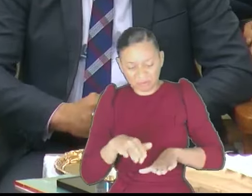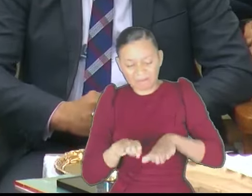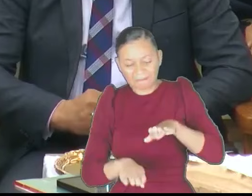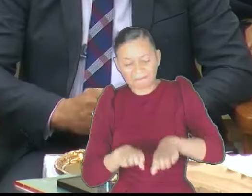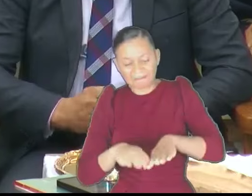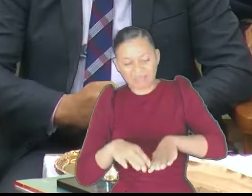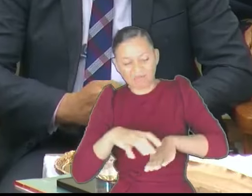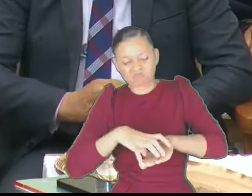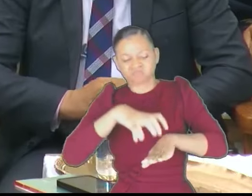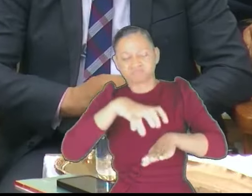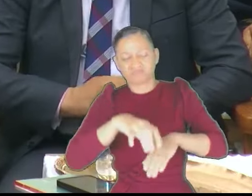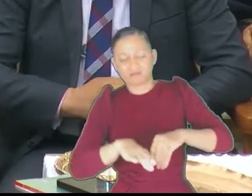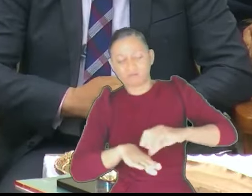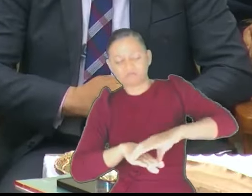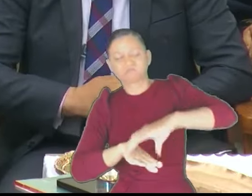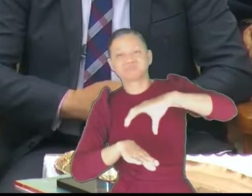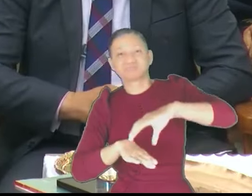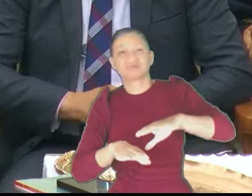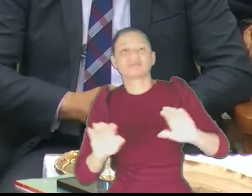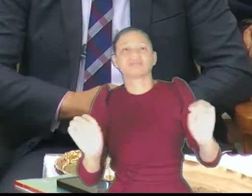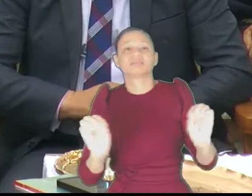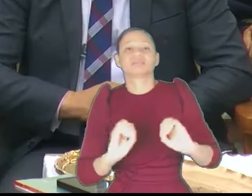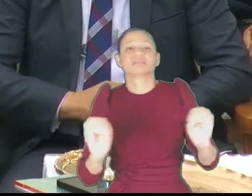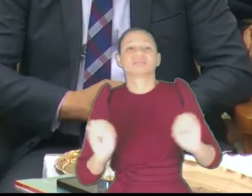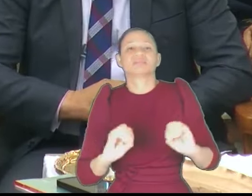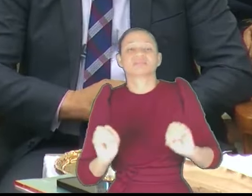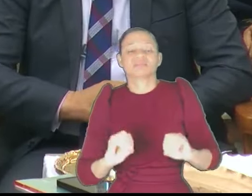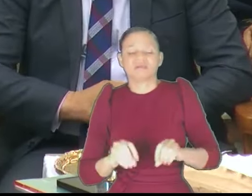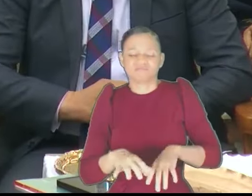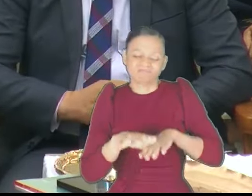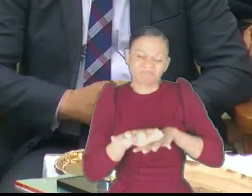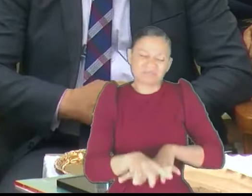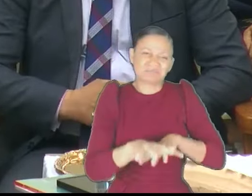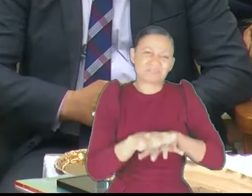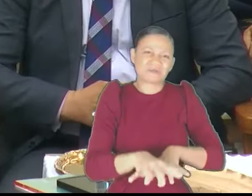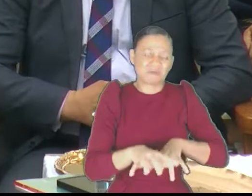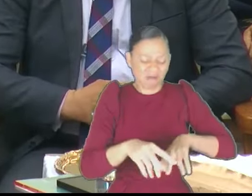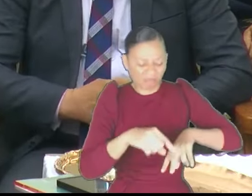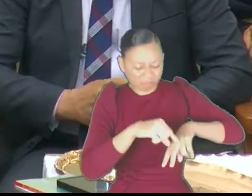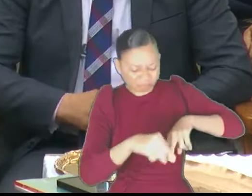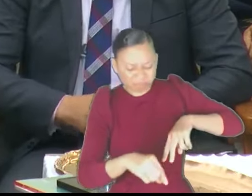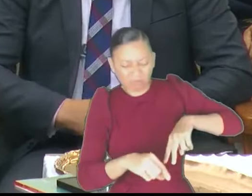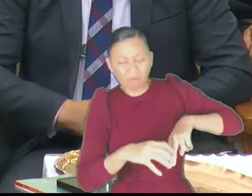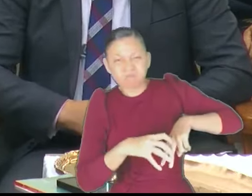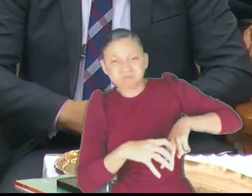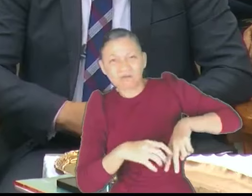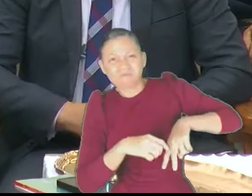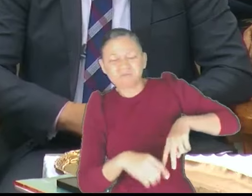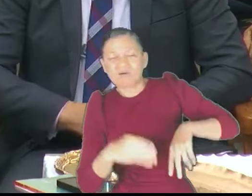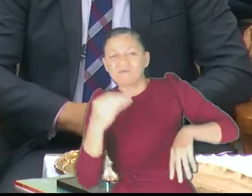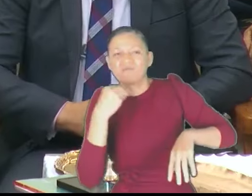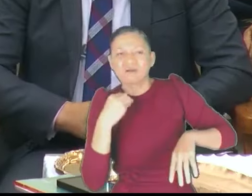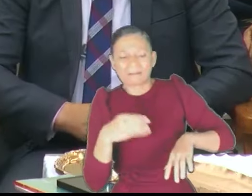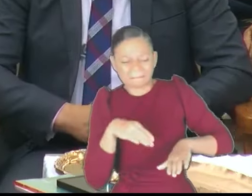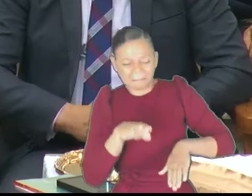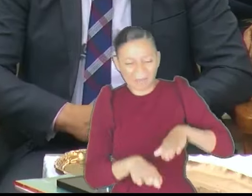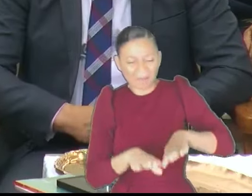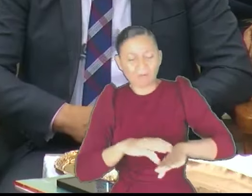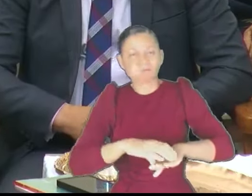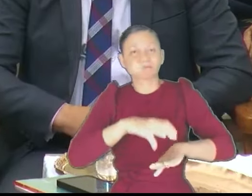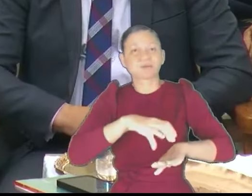inchado. Mas dali durante o deserto, não houve nenhum fraco, nenhum inválido, e nem os pés incharam.